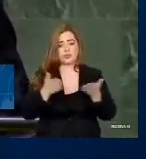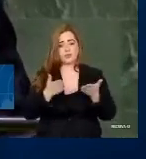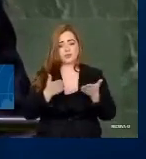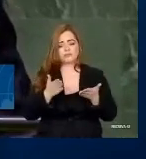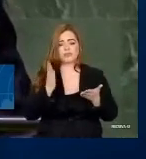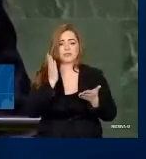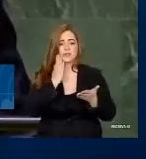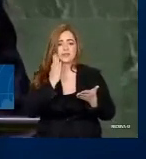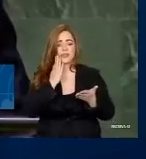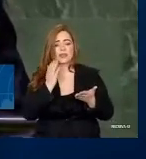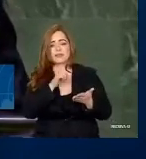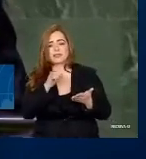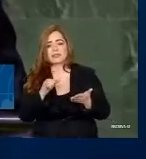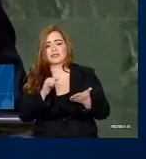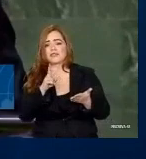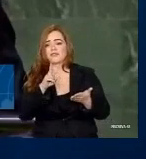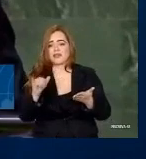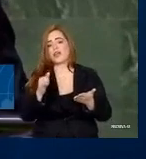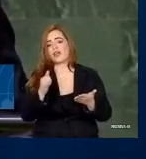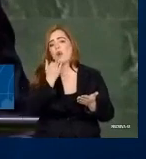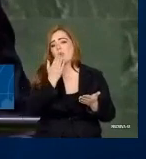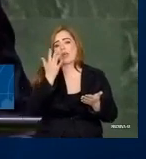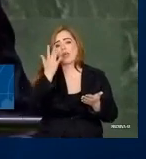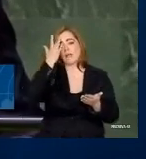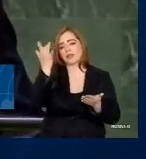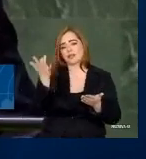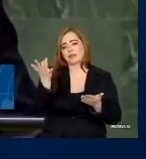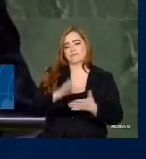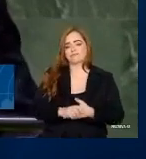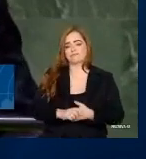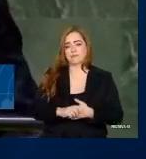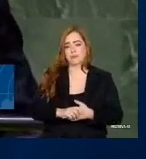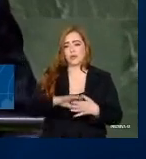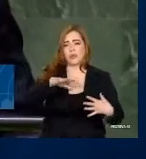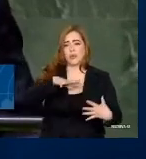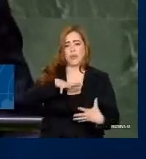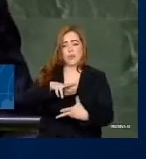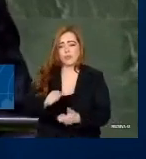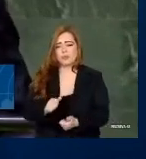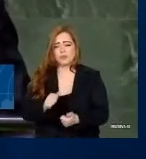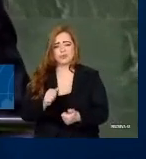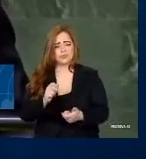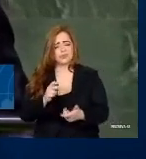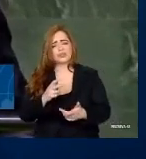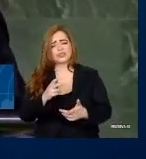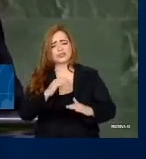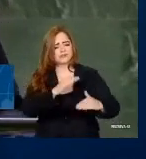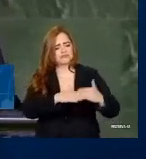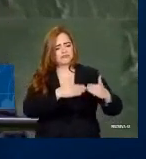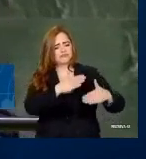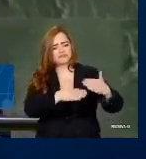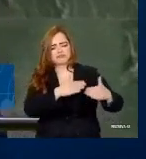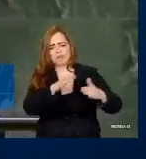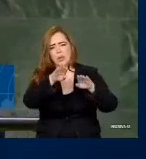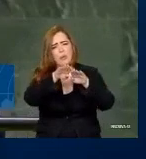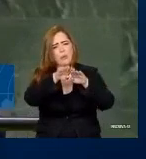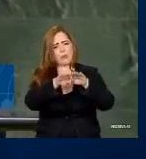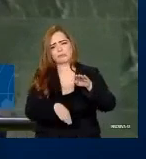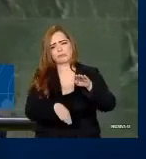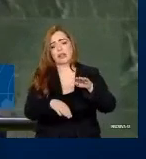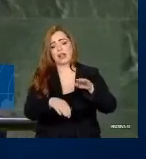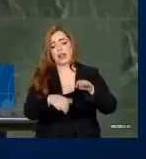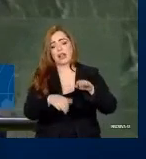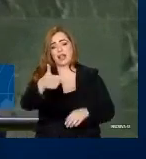do que você paga aqui. Você pode investir no Brasil, porque lá, certamente, você vai ter a garantia plena de não